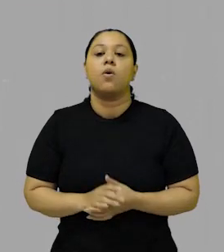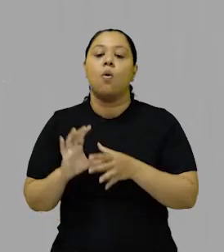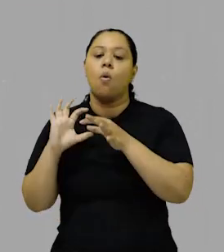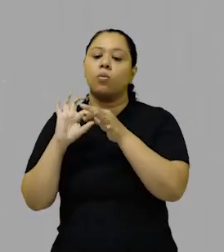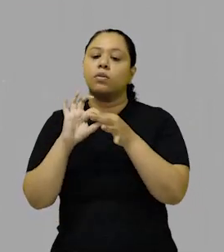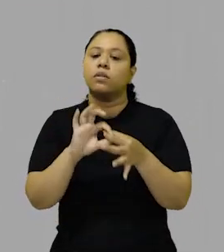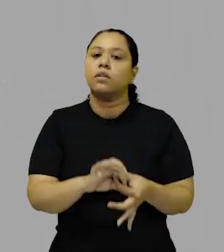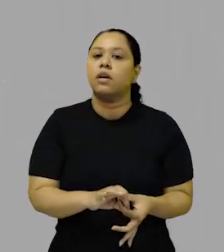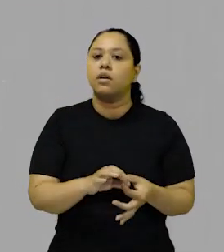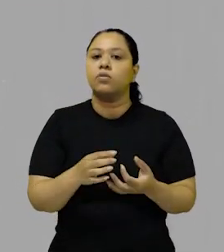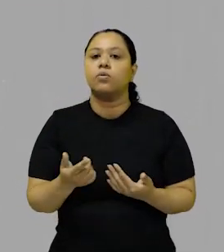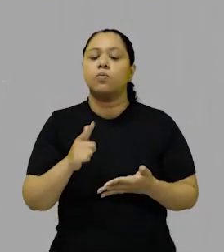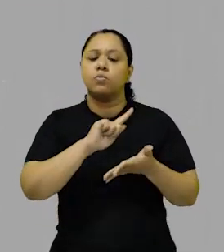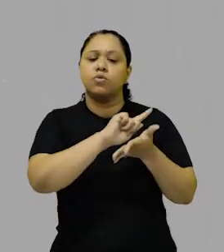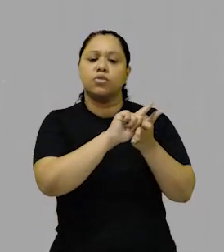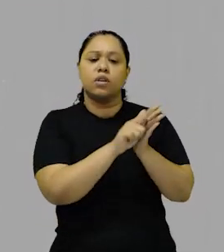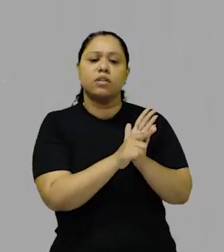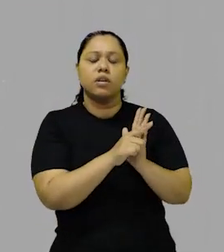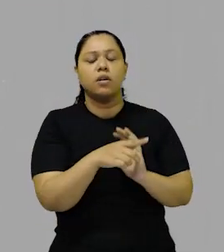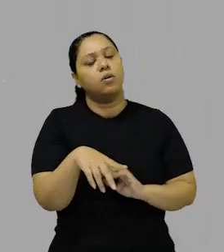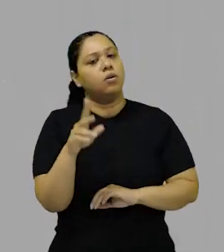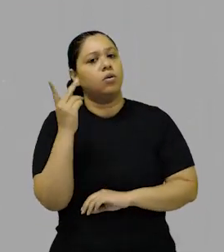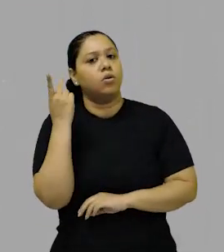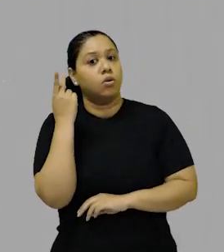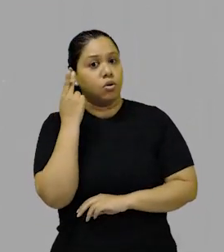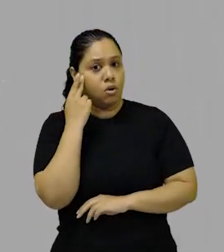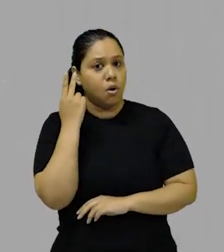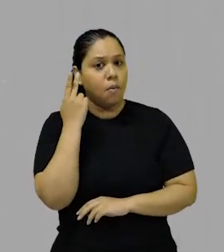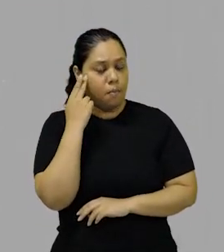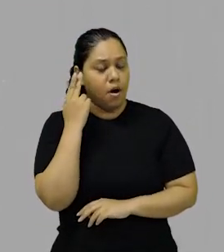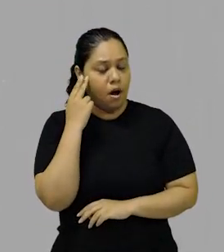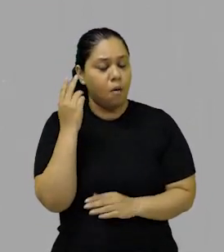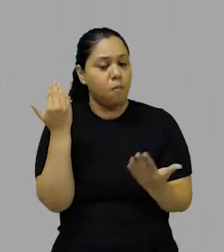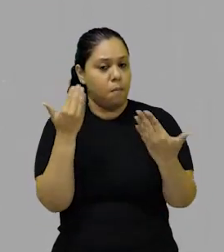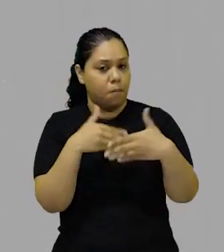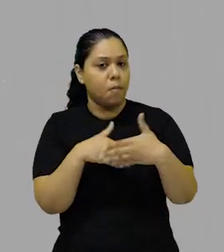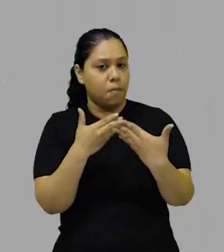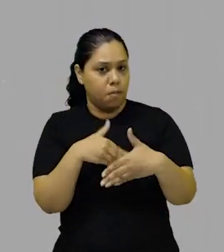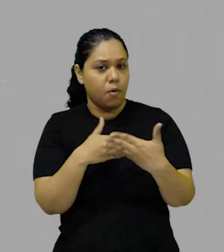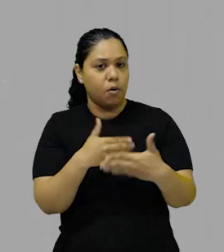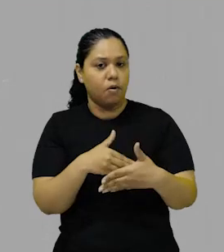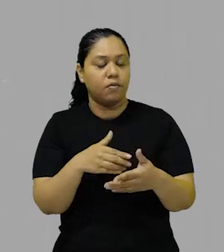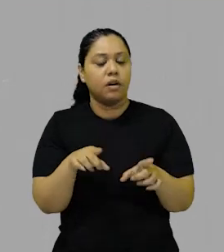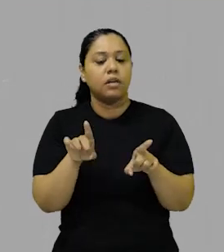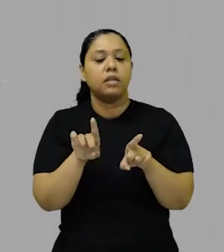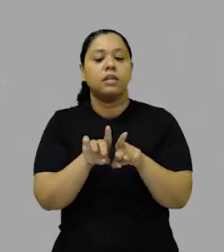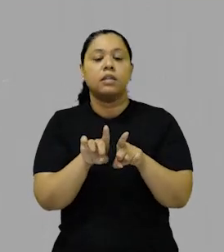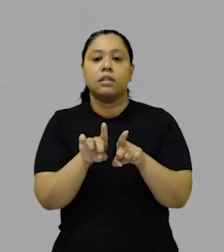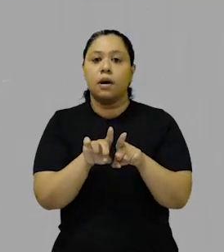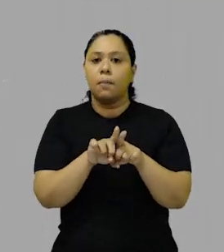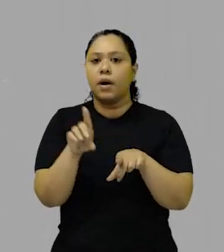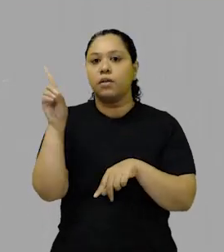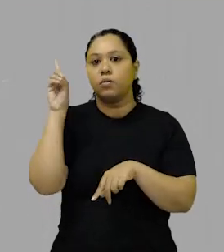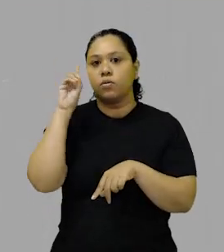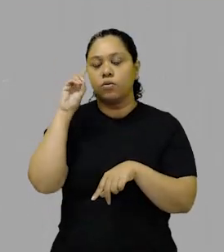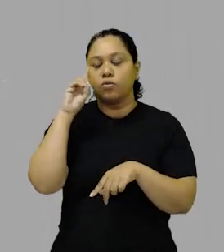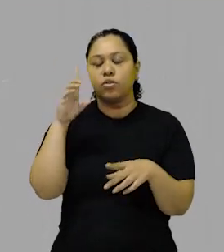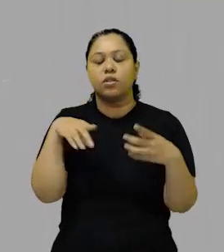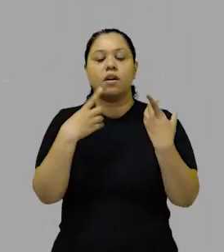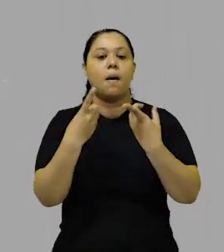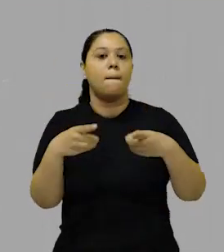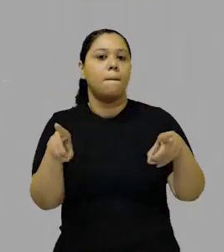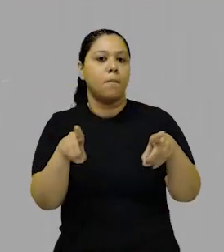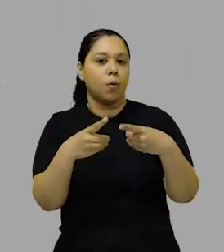muito comum, um gênero textual muito recorrente dessas provas e que faz parte do nosso dia a dia, que são as músicas, tá